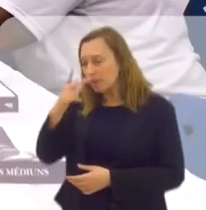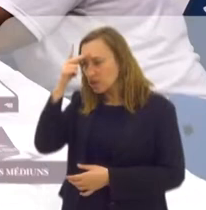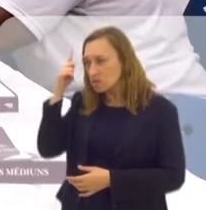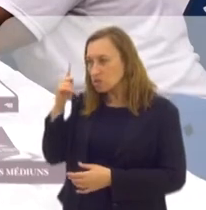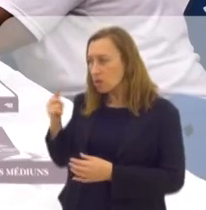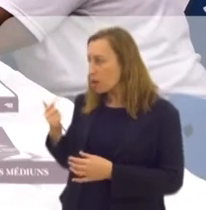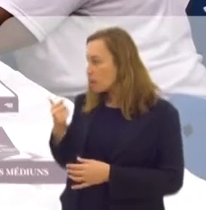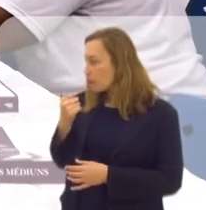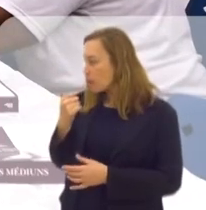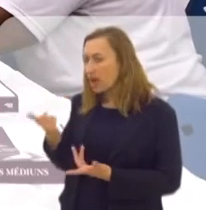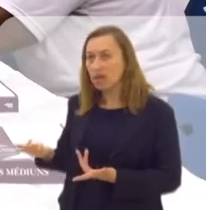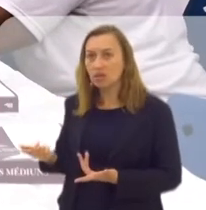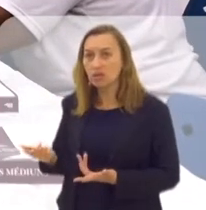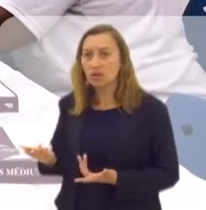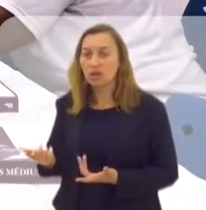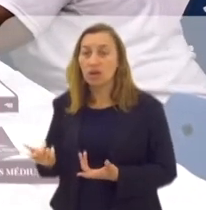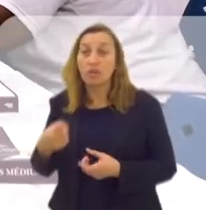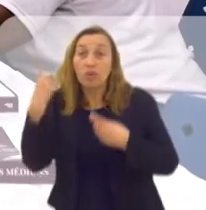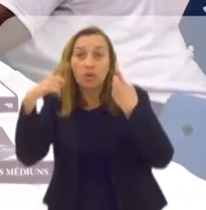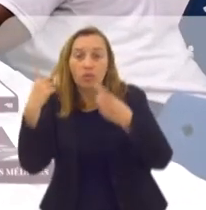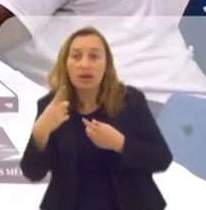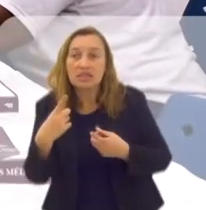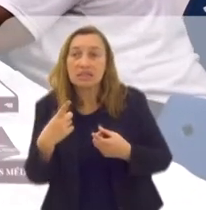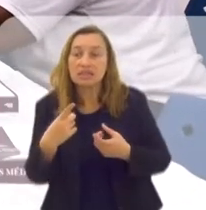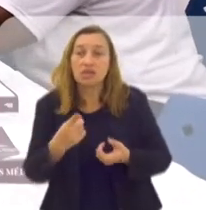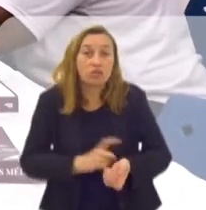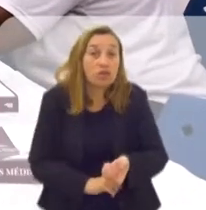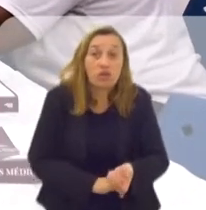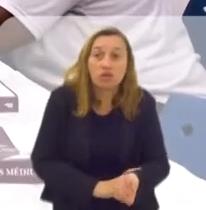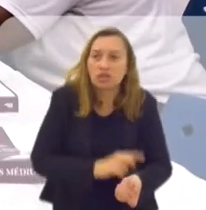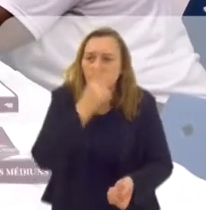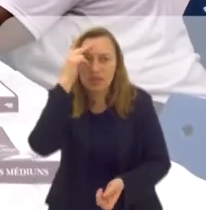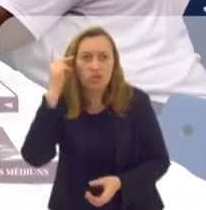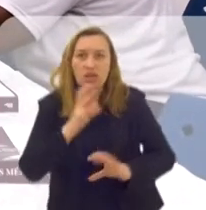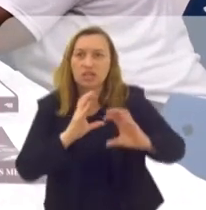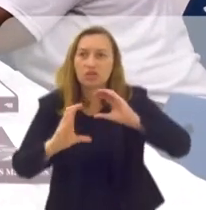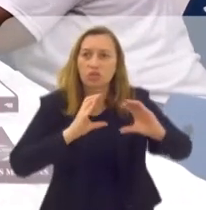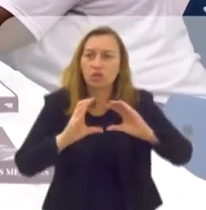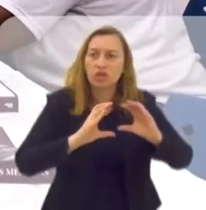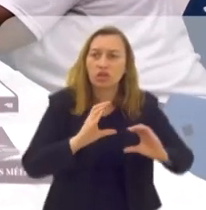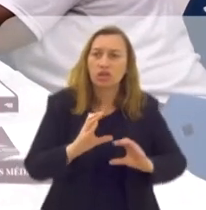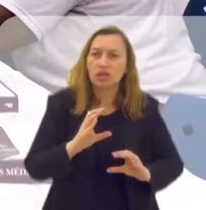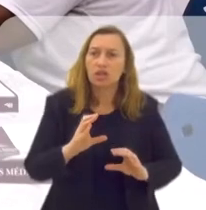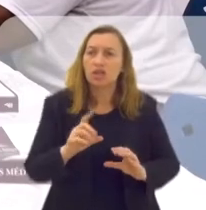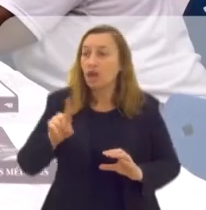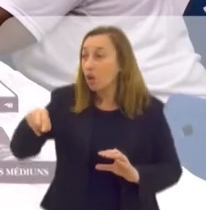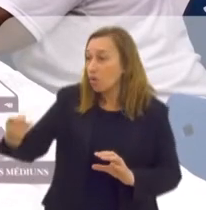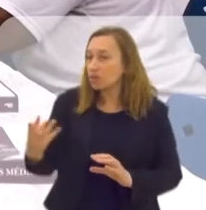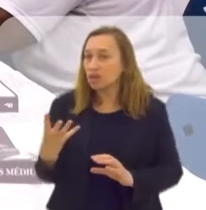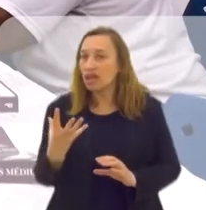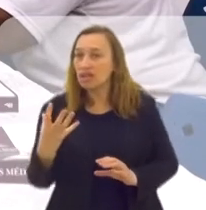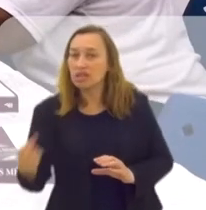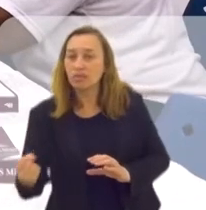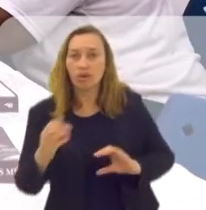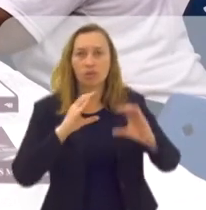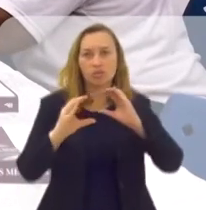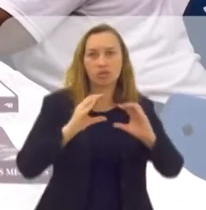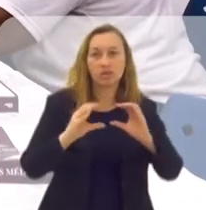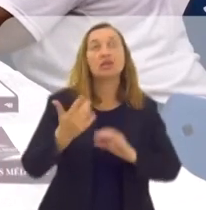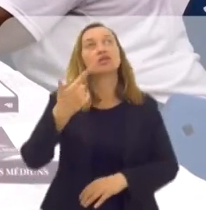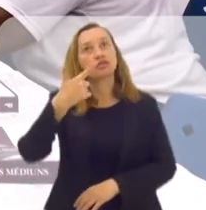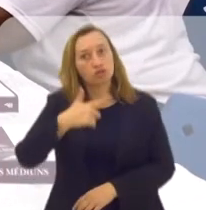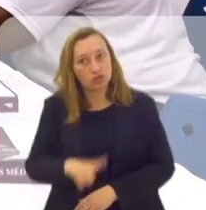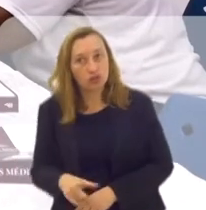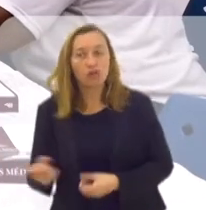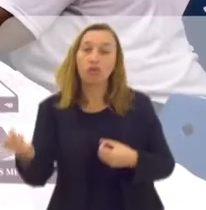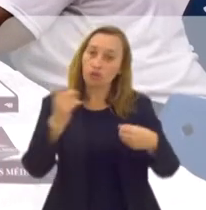imagina você ouvir uma pessoa que fala... O desespero dessa pessoa que quer se comunicar e da outra que quer receber a